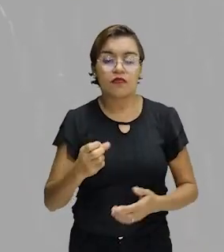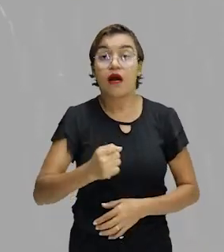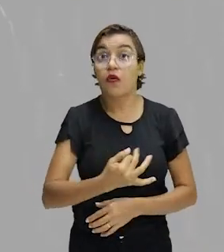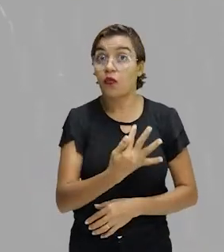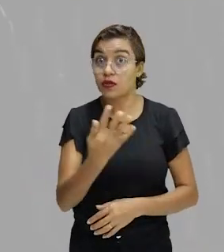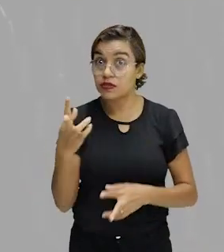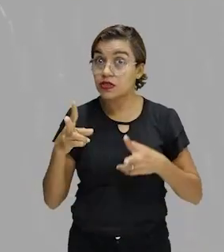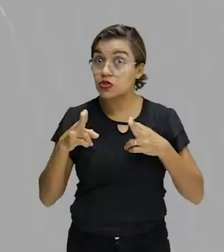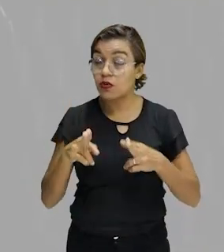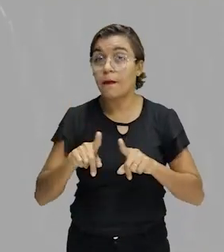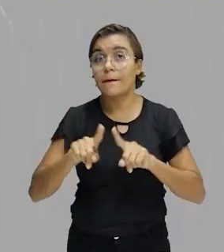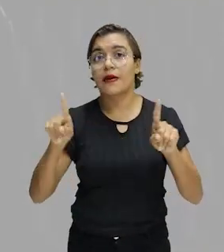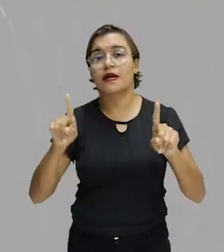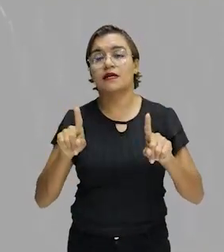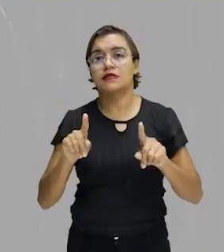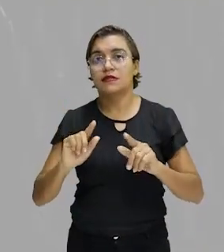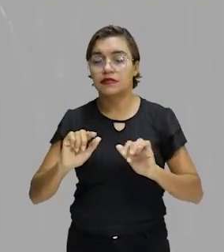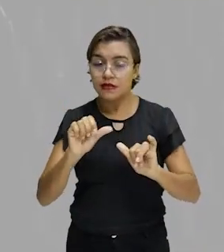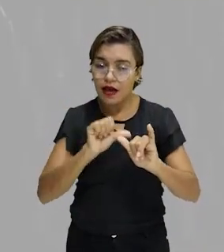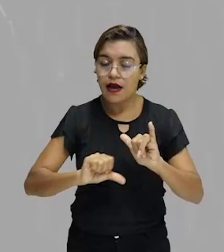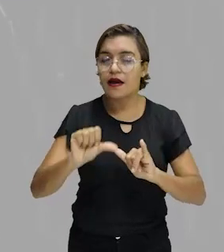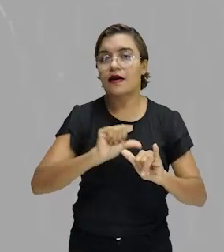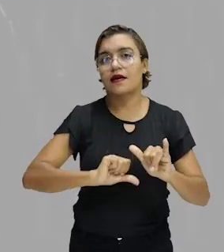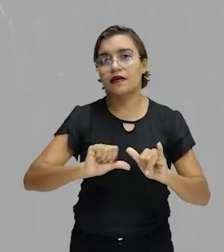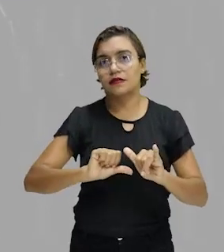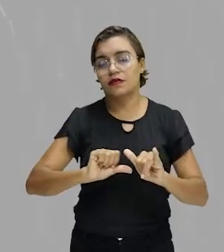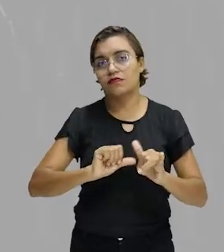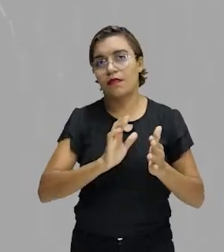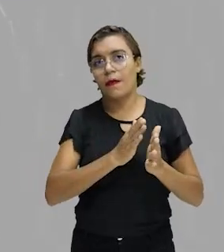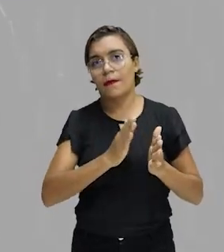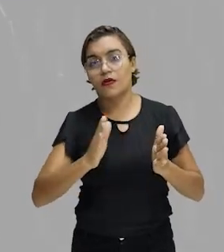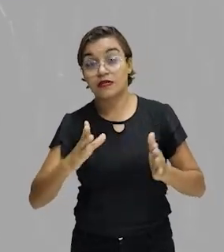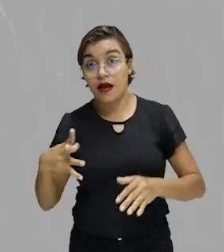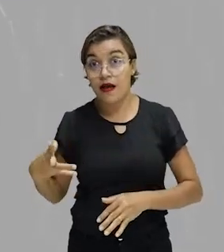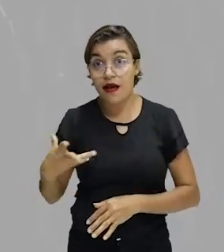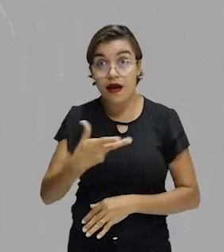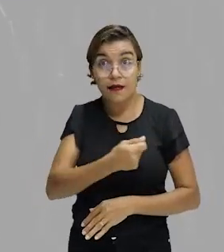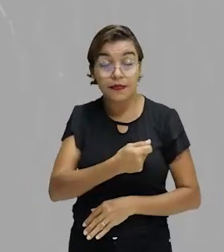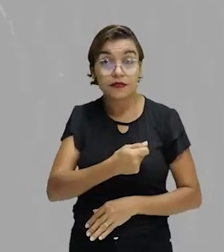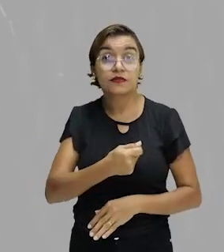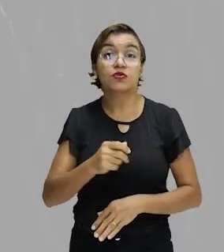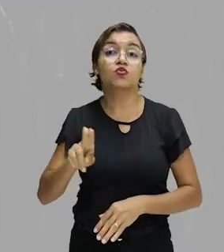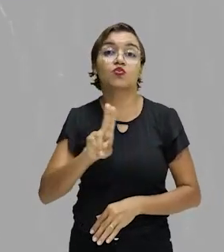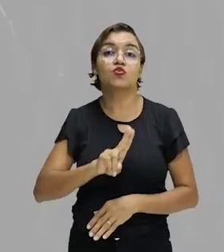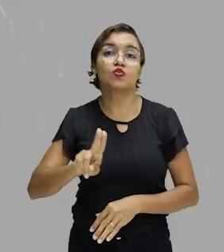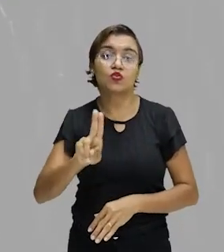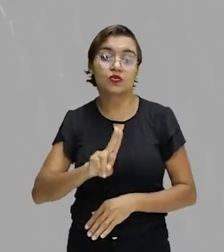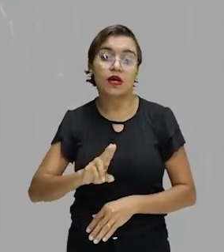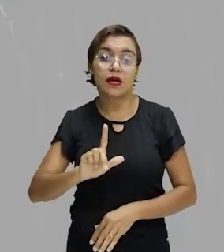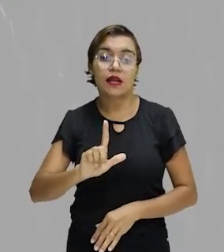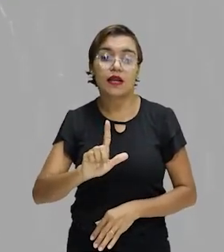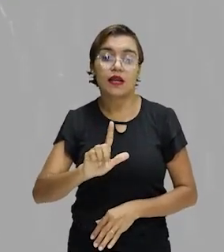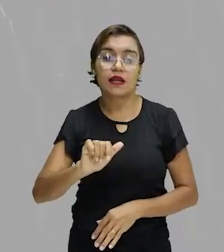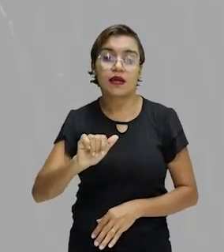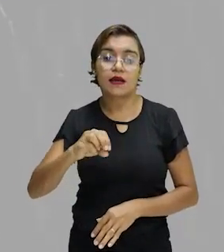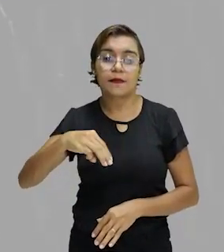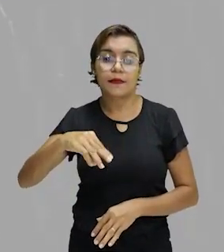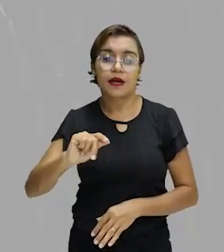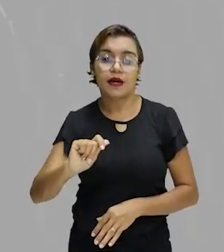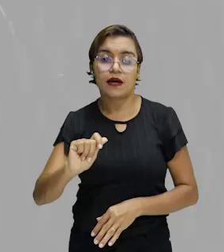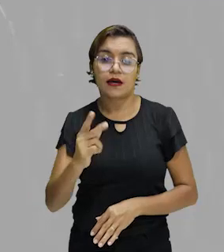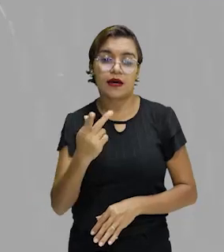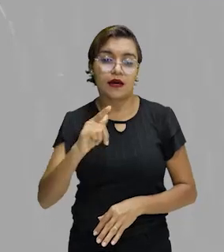igual, só que a reação ela vai ser processada de forma mais rápida utilizando a limalha. Então, por isso,